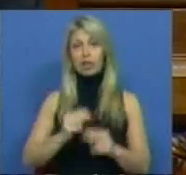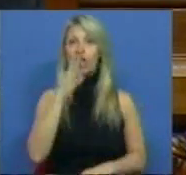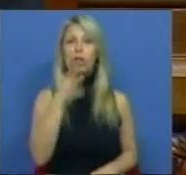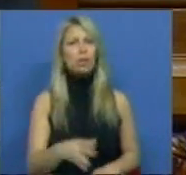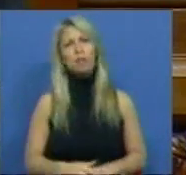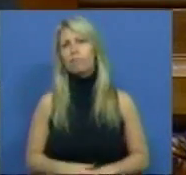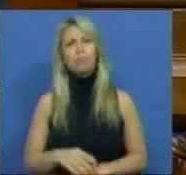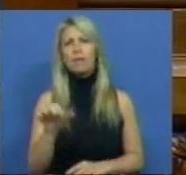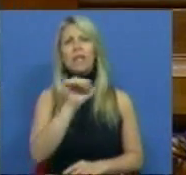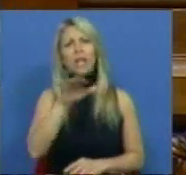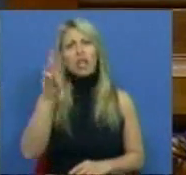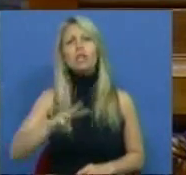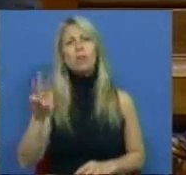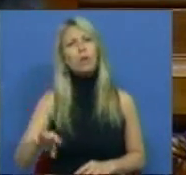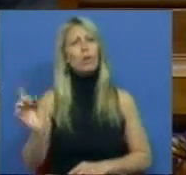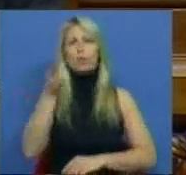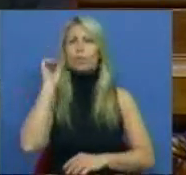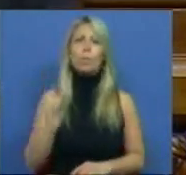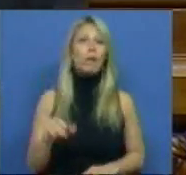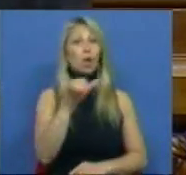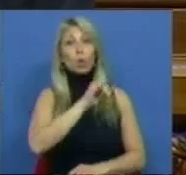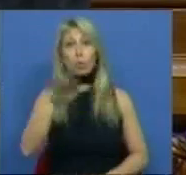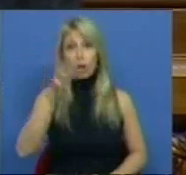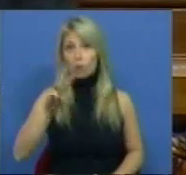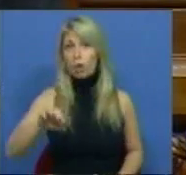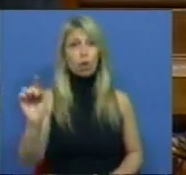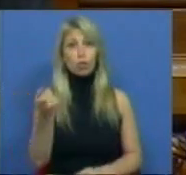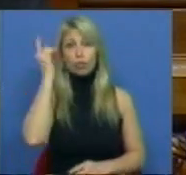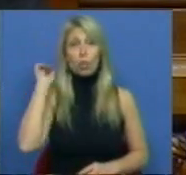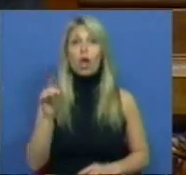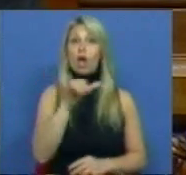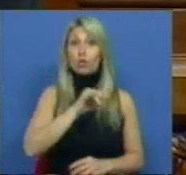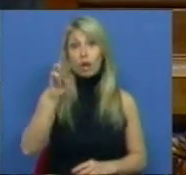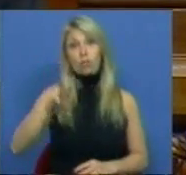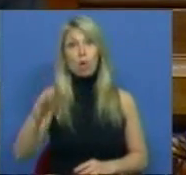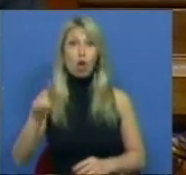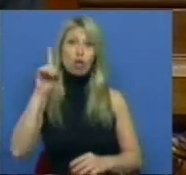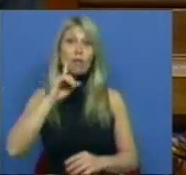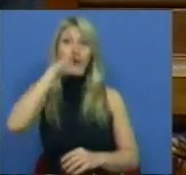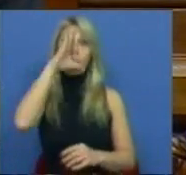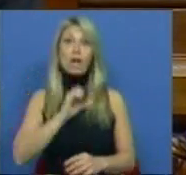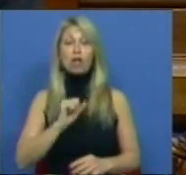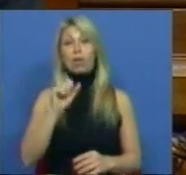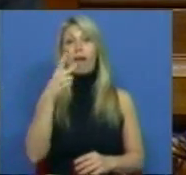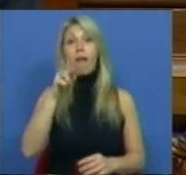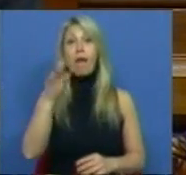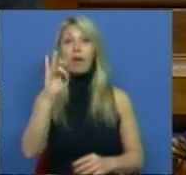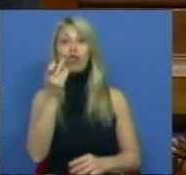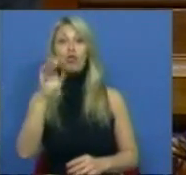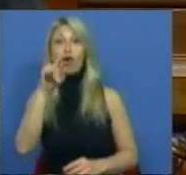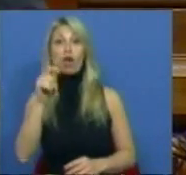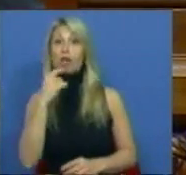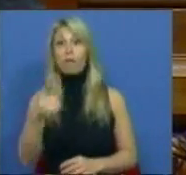são 500 milhões, que não são 200 milhões, os 200 milhões da Ministra Ana Jorge, mas sim 500 milhões.